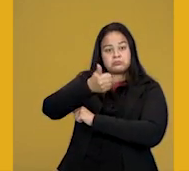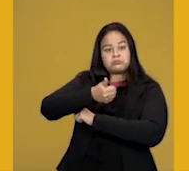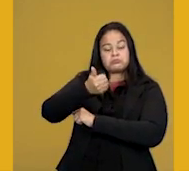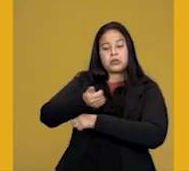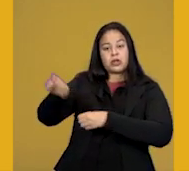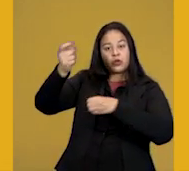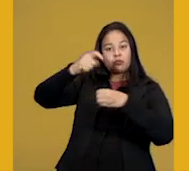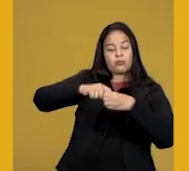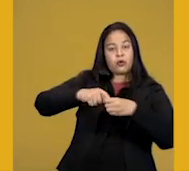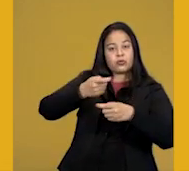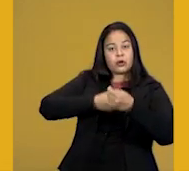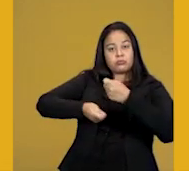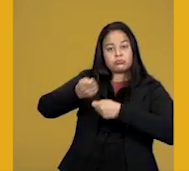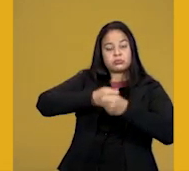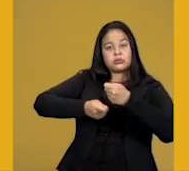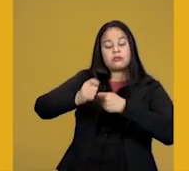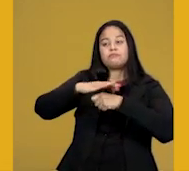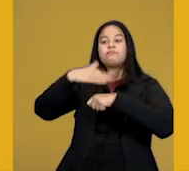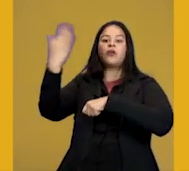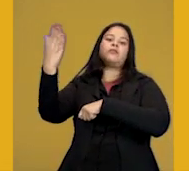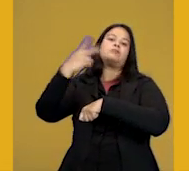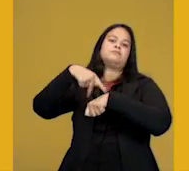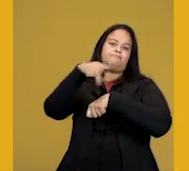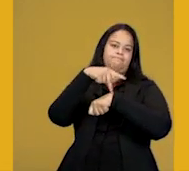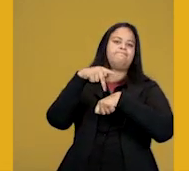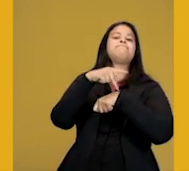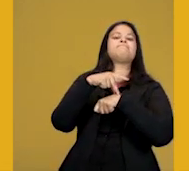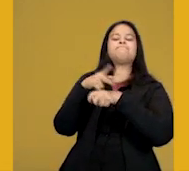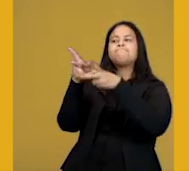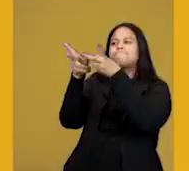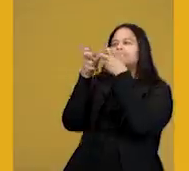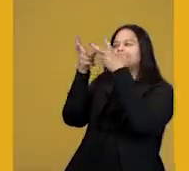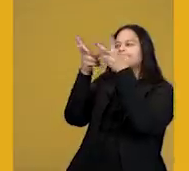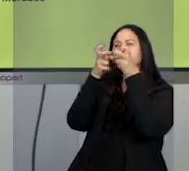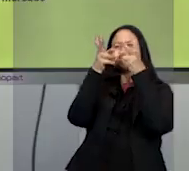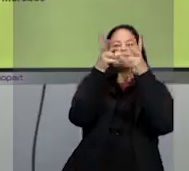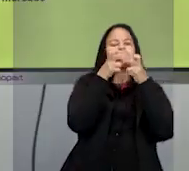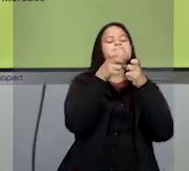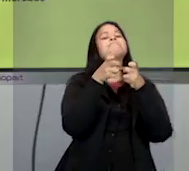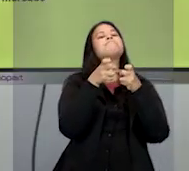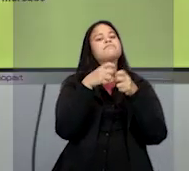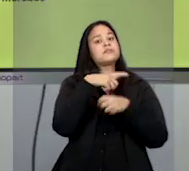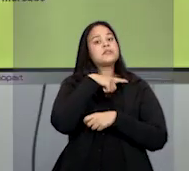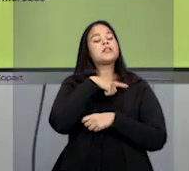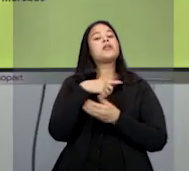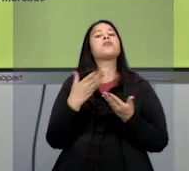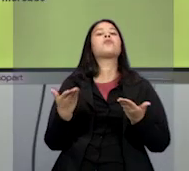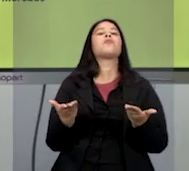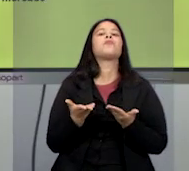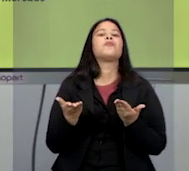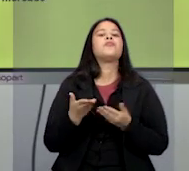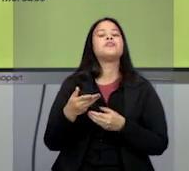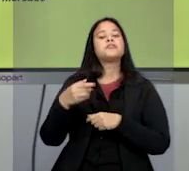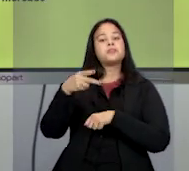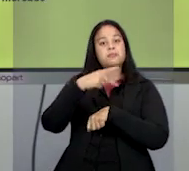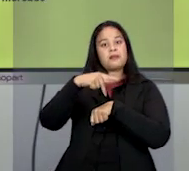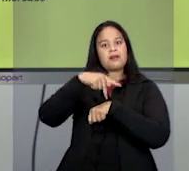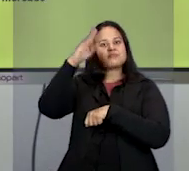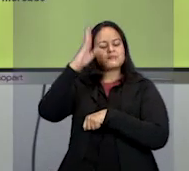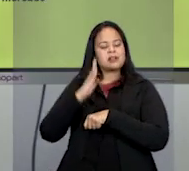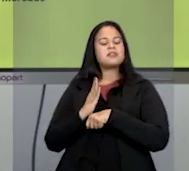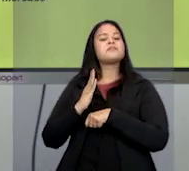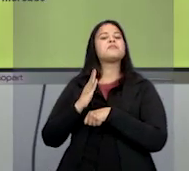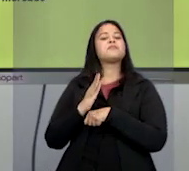voltado ao mercado externo, aí já visa mais o mercado internacional. É o que a gente tem muito hoje aqui no Brasil. Ou